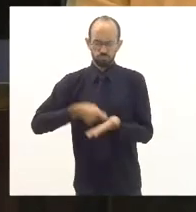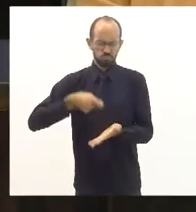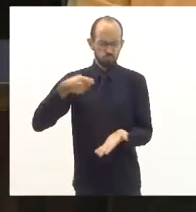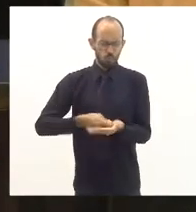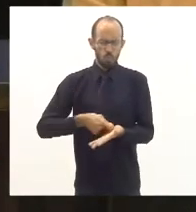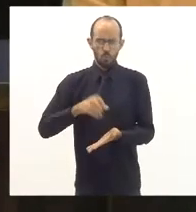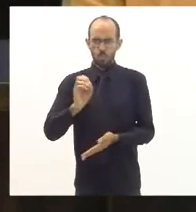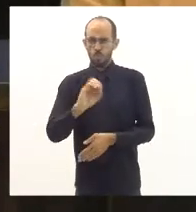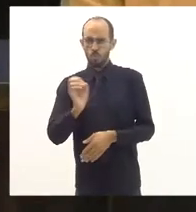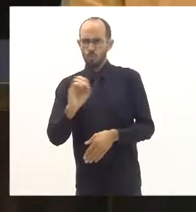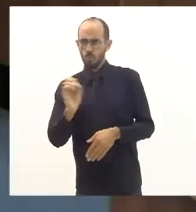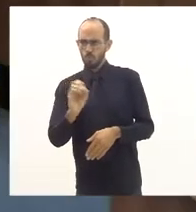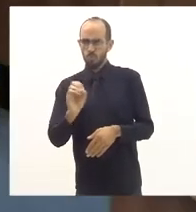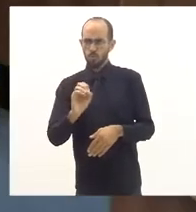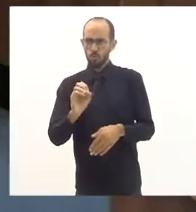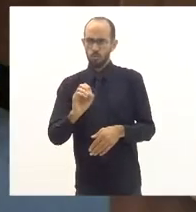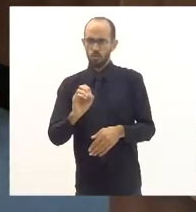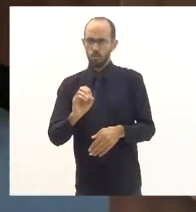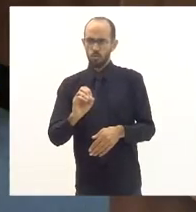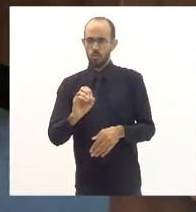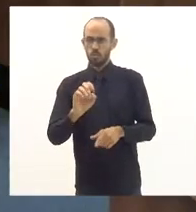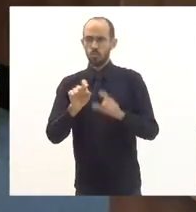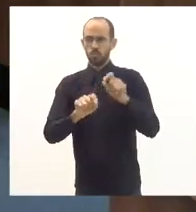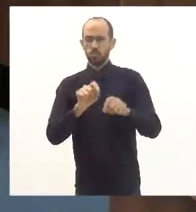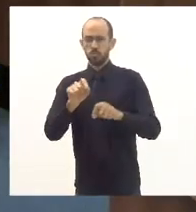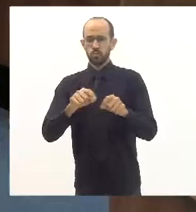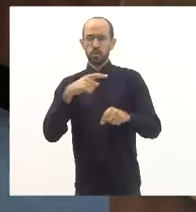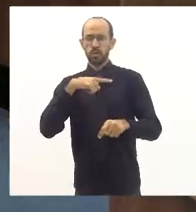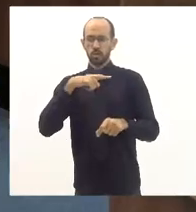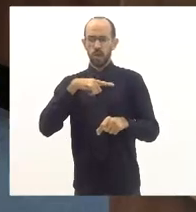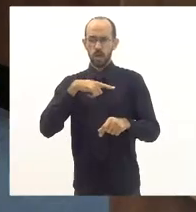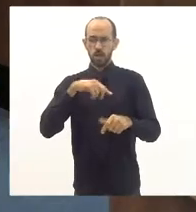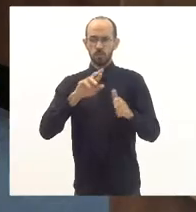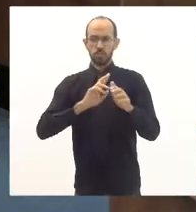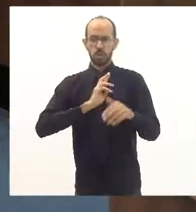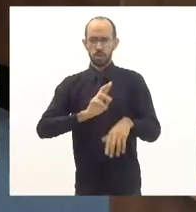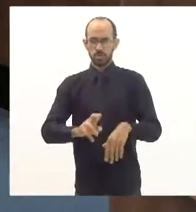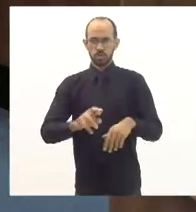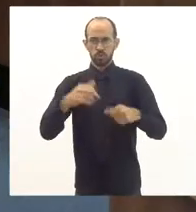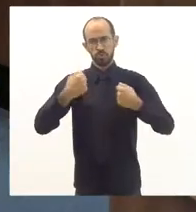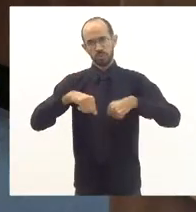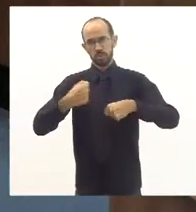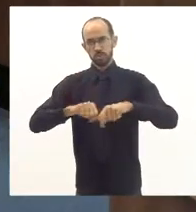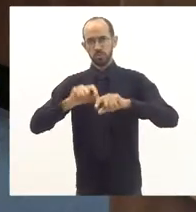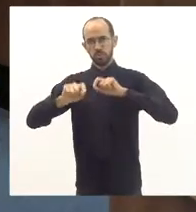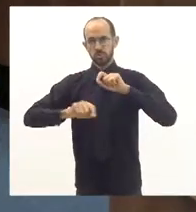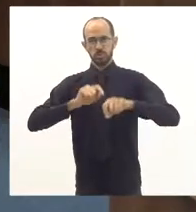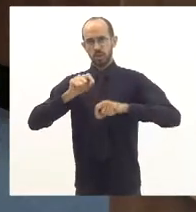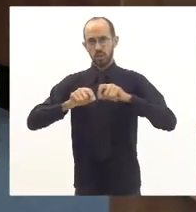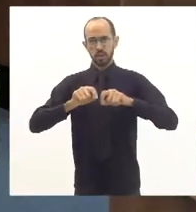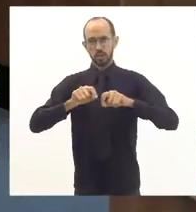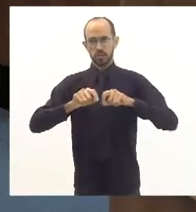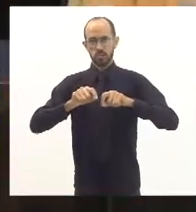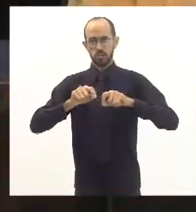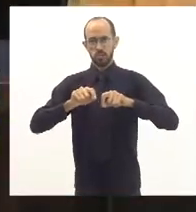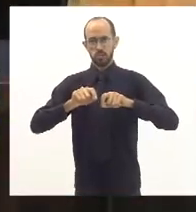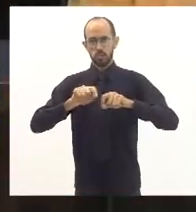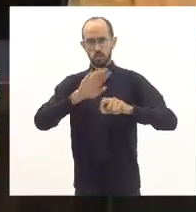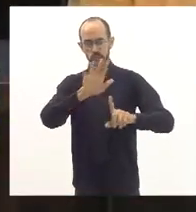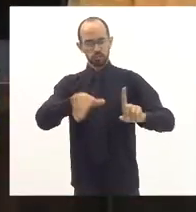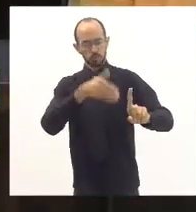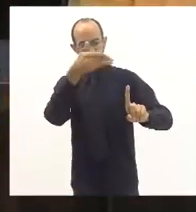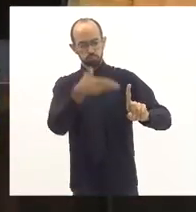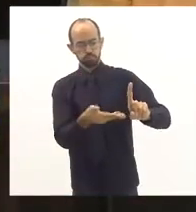sem impor a ninguém aquilo que está numa religião, que deve ser um patrimônio dos